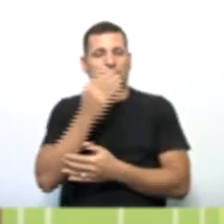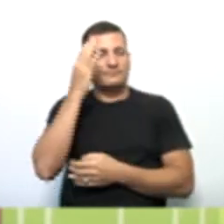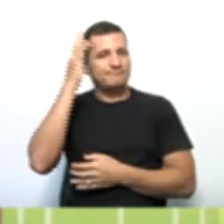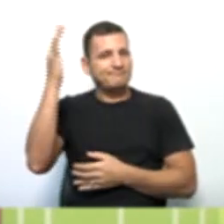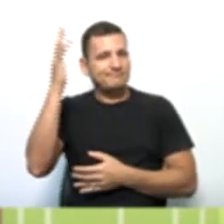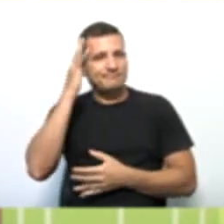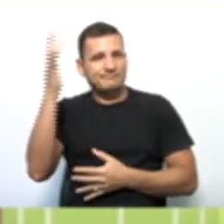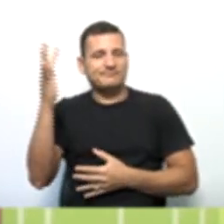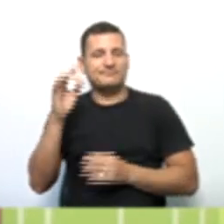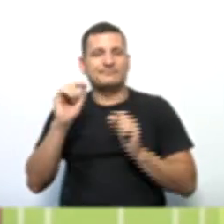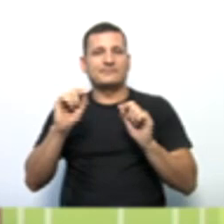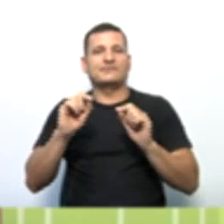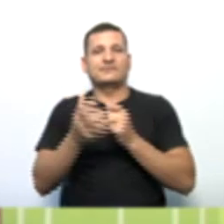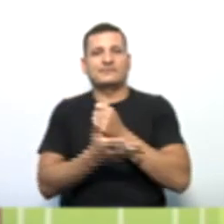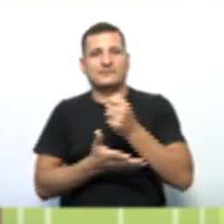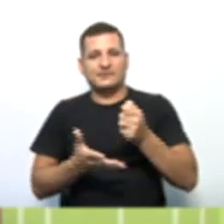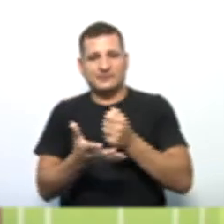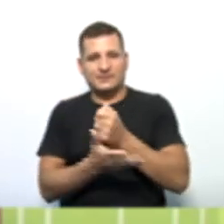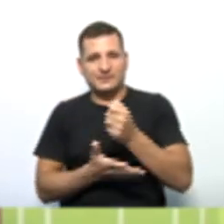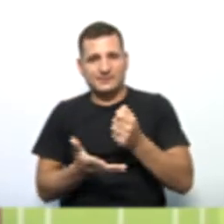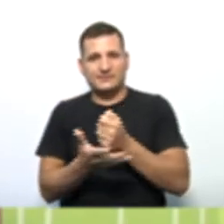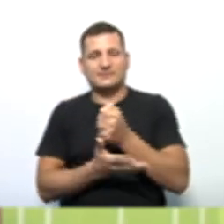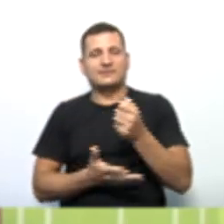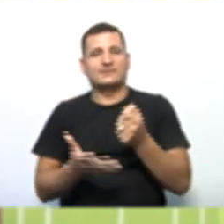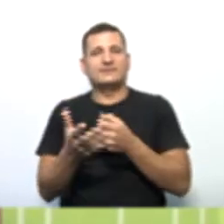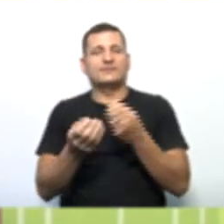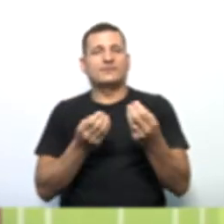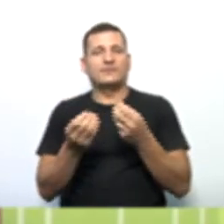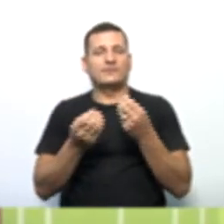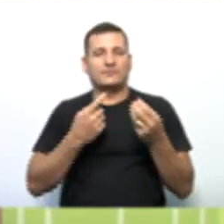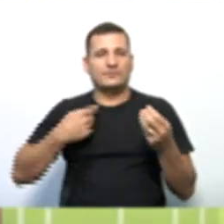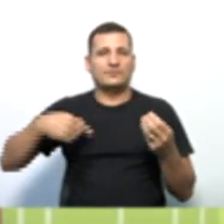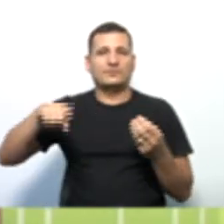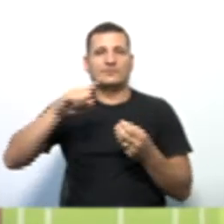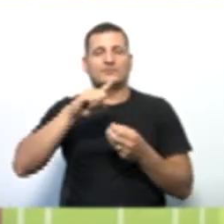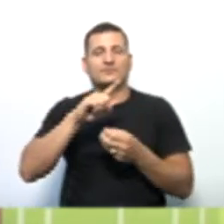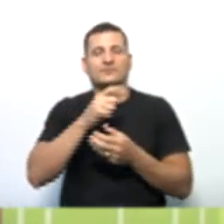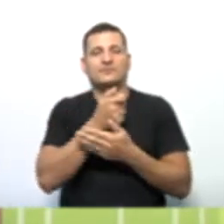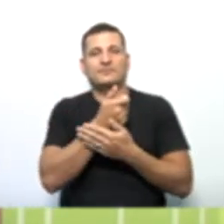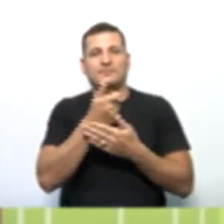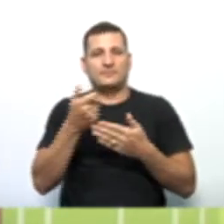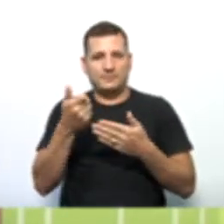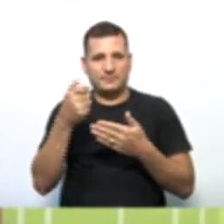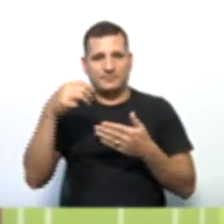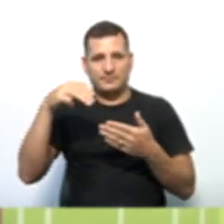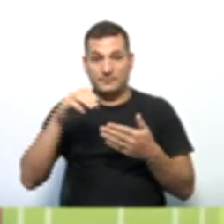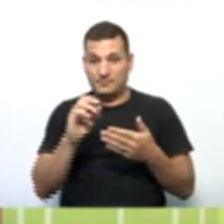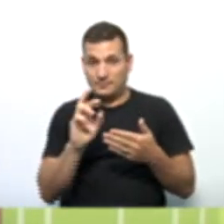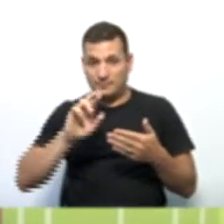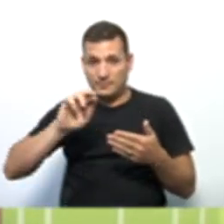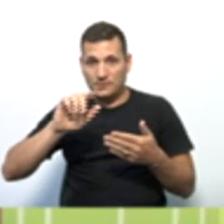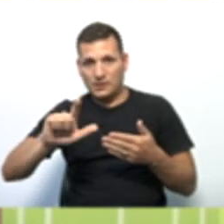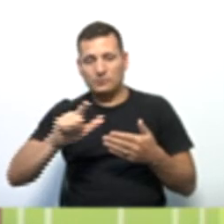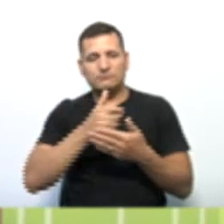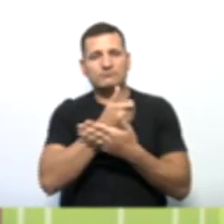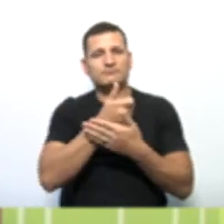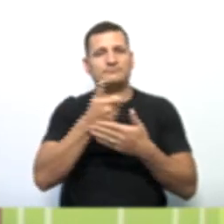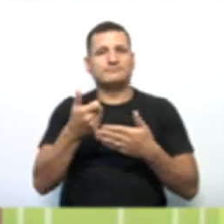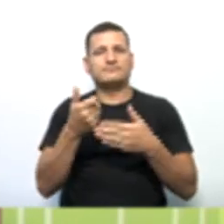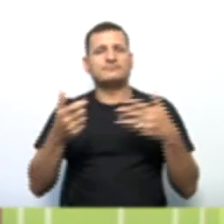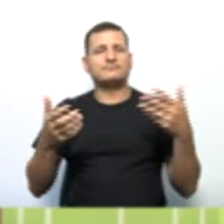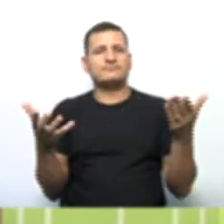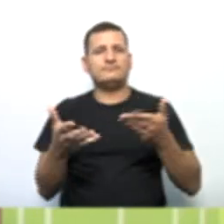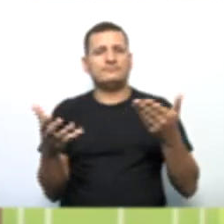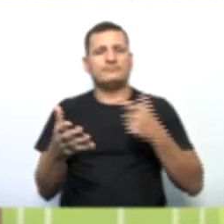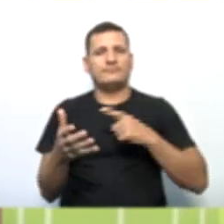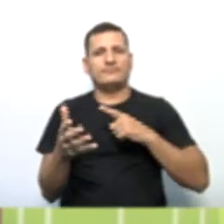as bases, os princípios da nossa ação moral. É muito bom estar aqui de novo com vocês. Hoje temos um conteúdo muito legal,